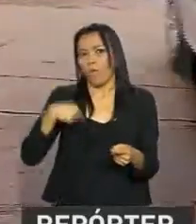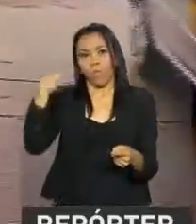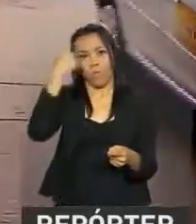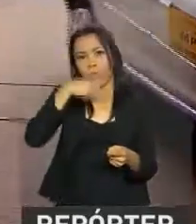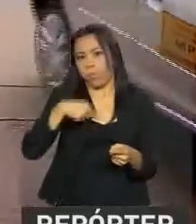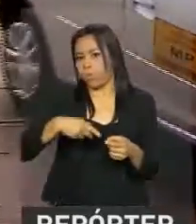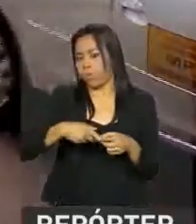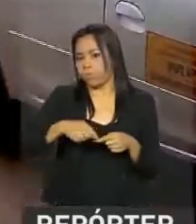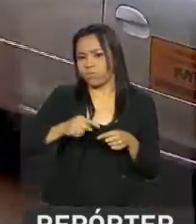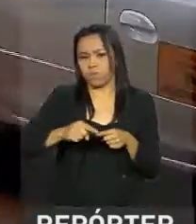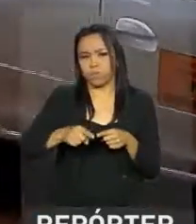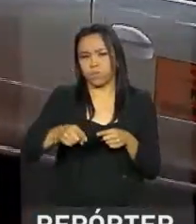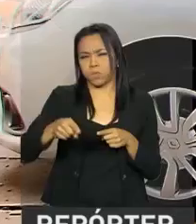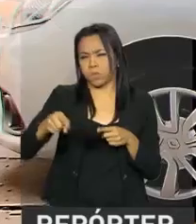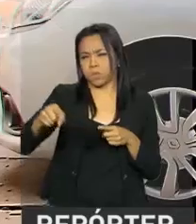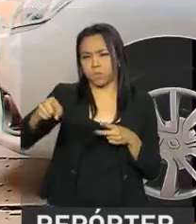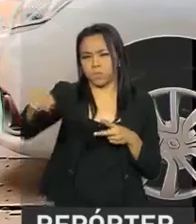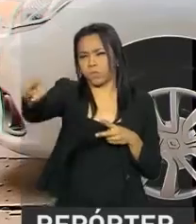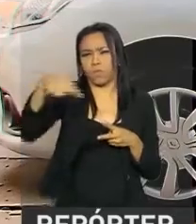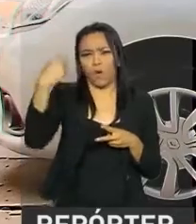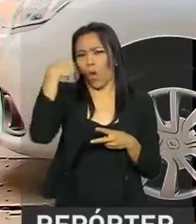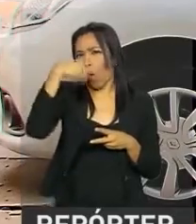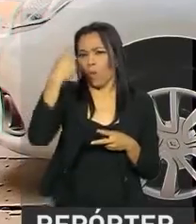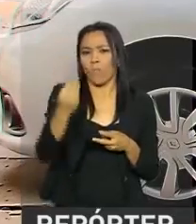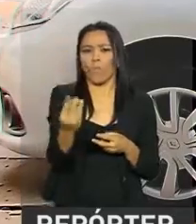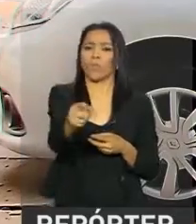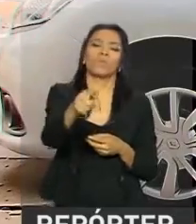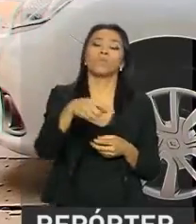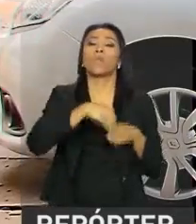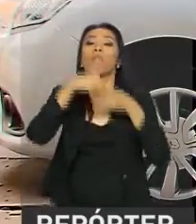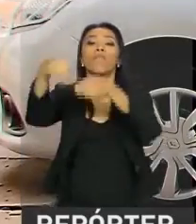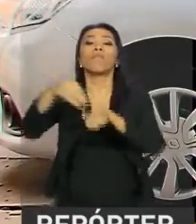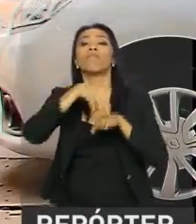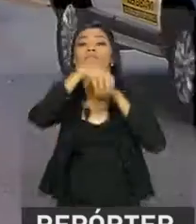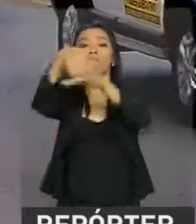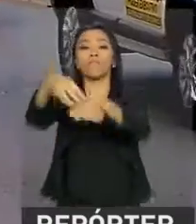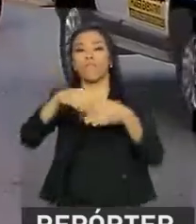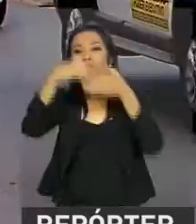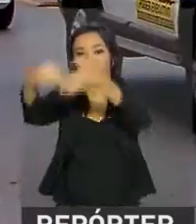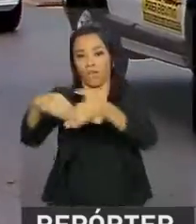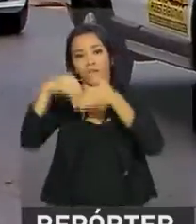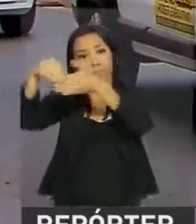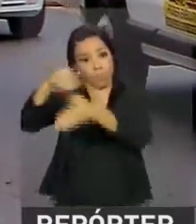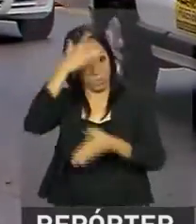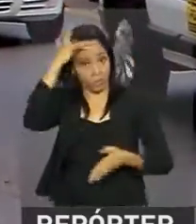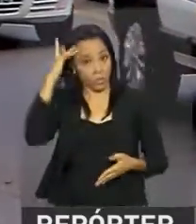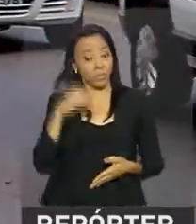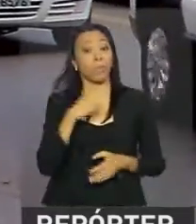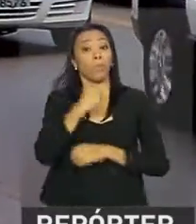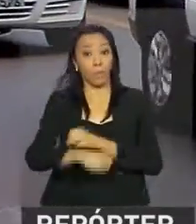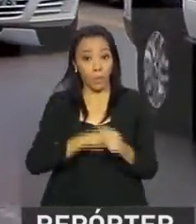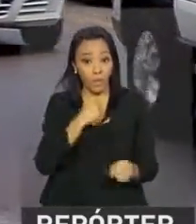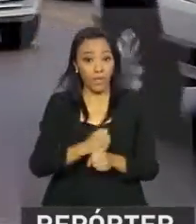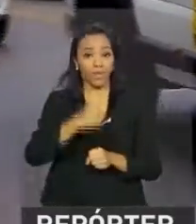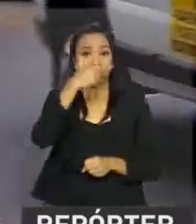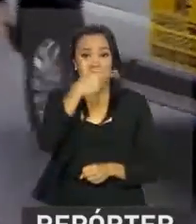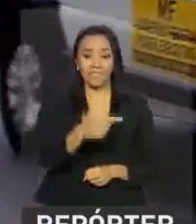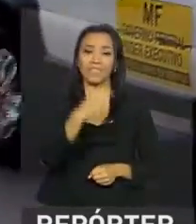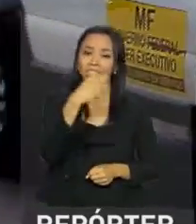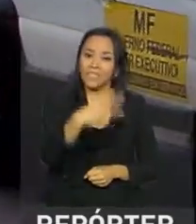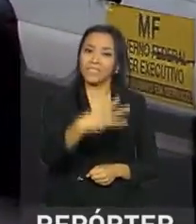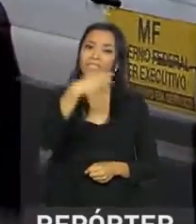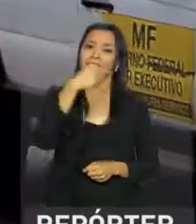atividades administrativas e transporte de servidores por ano o gasto é de 32 milhões de reais